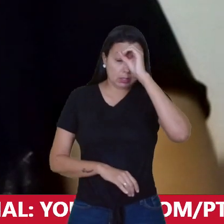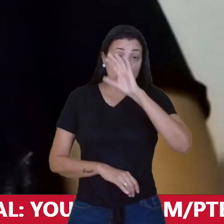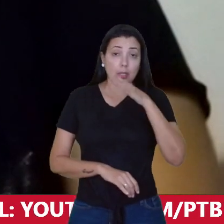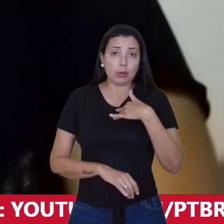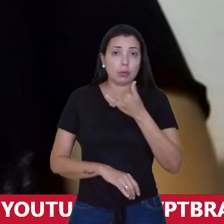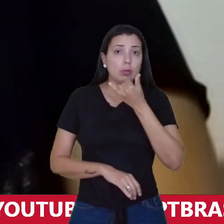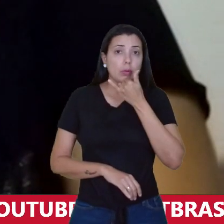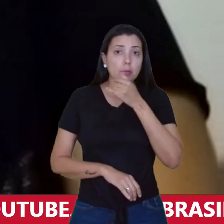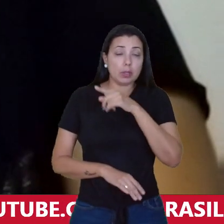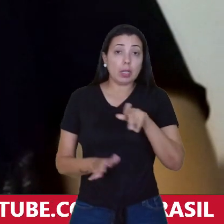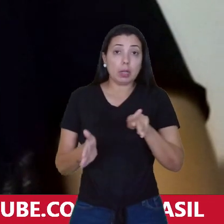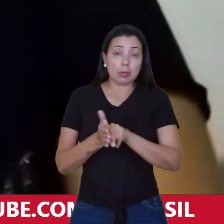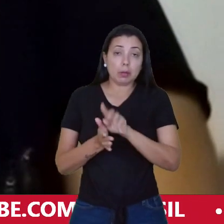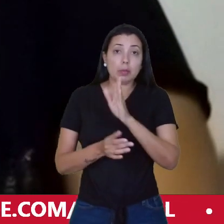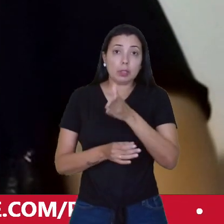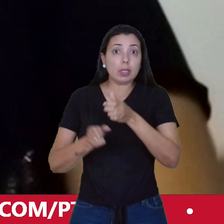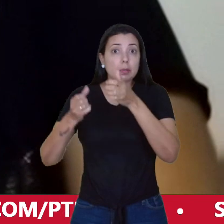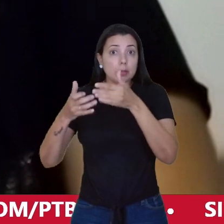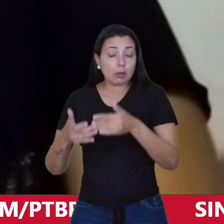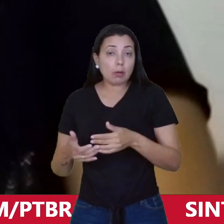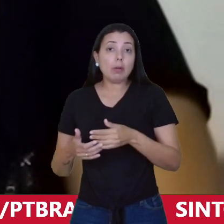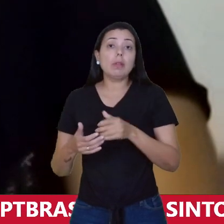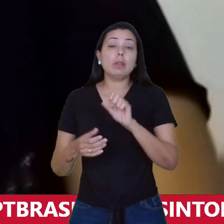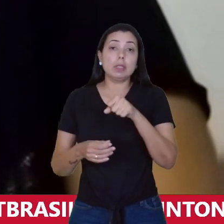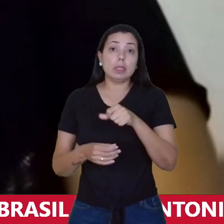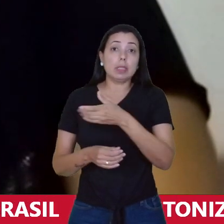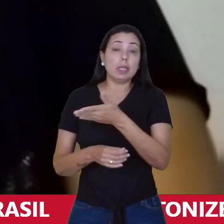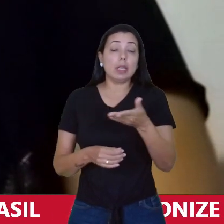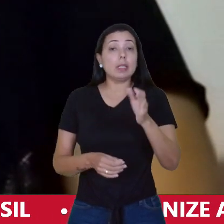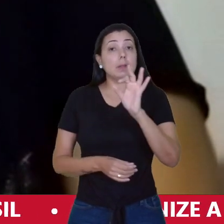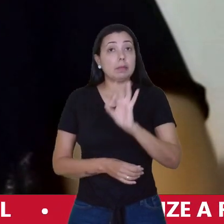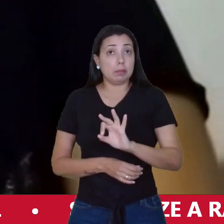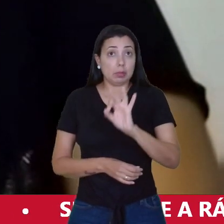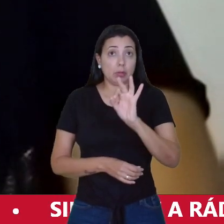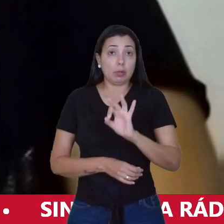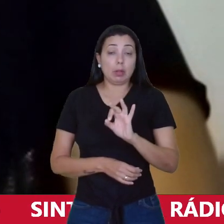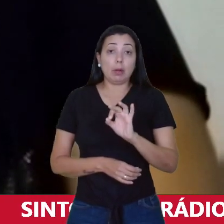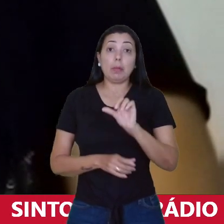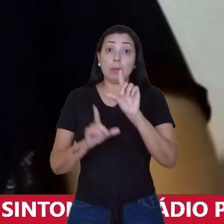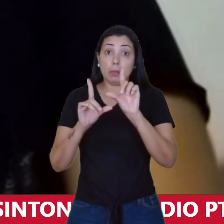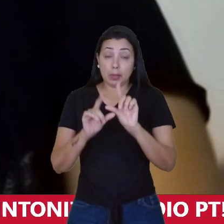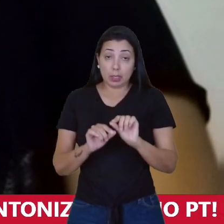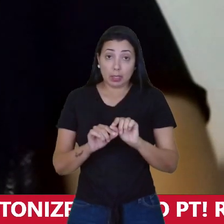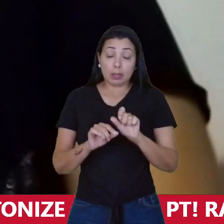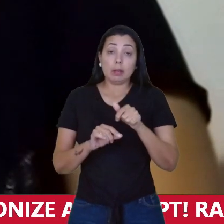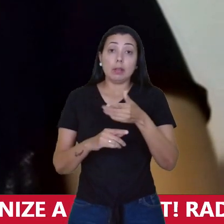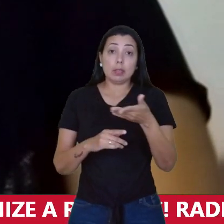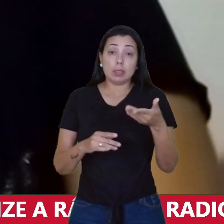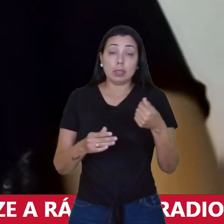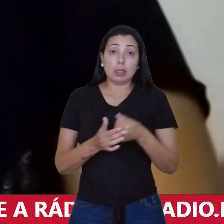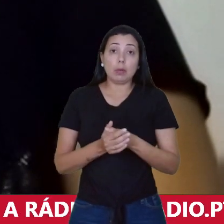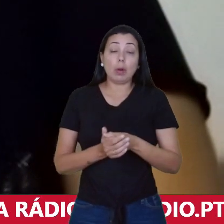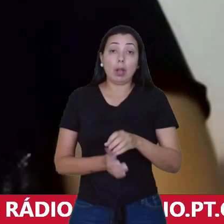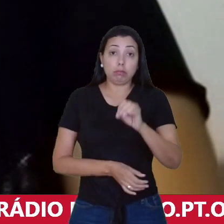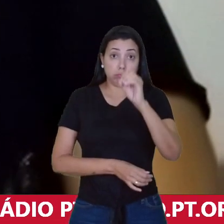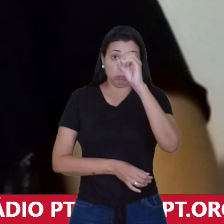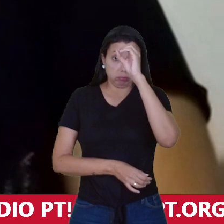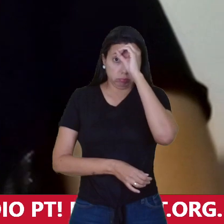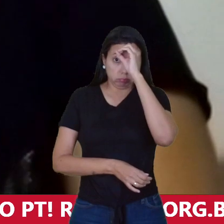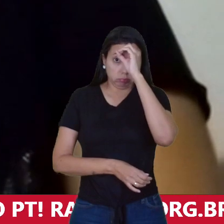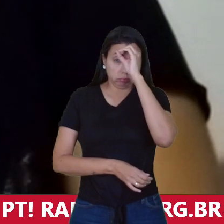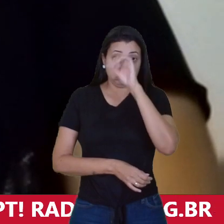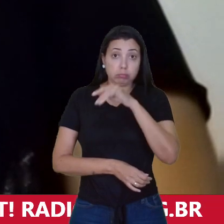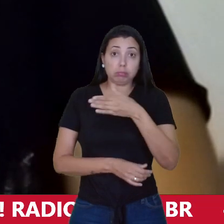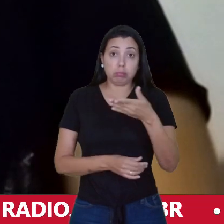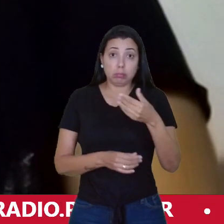própria Michelle colocou muito bem, e que esse percentual pequeno, ele flerta com a ignorância, ele flerta